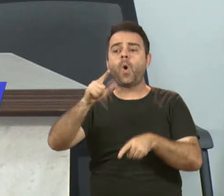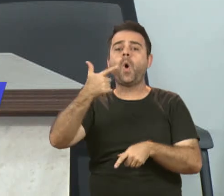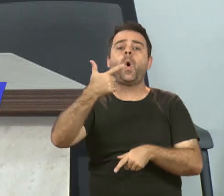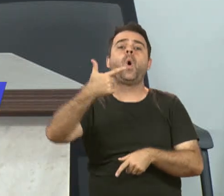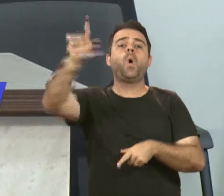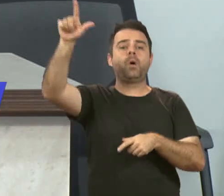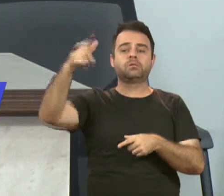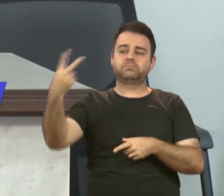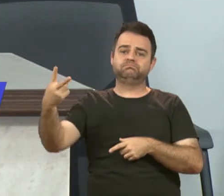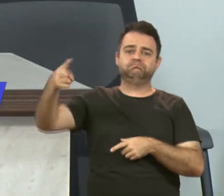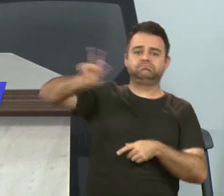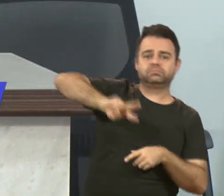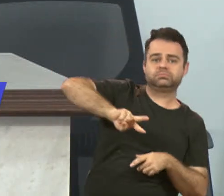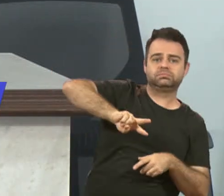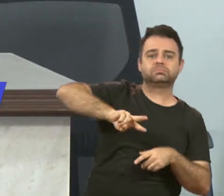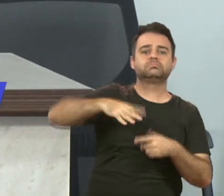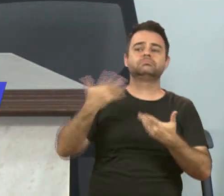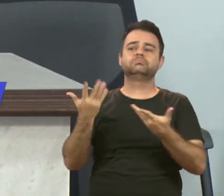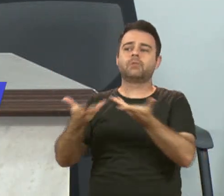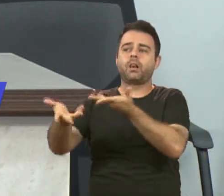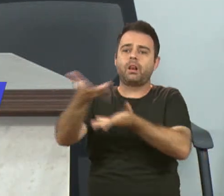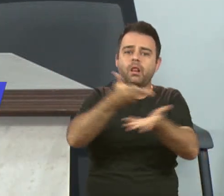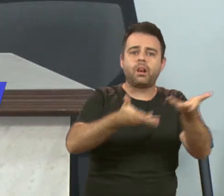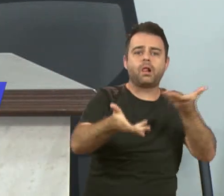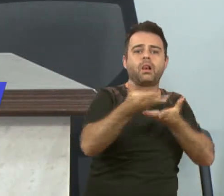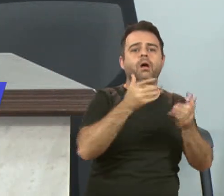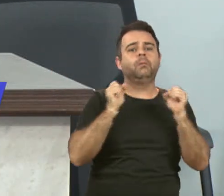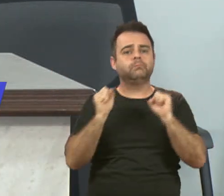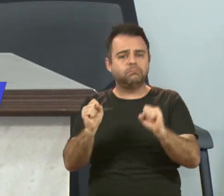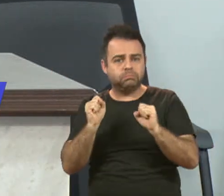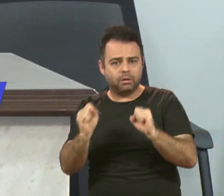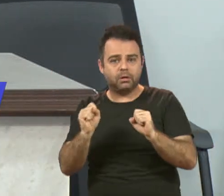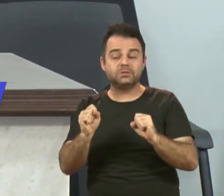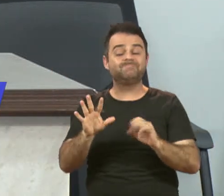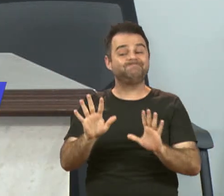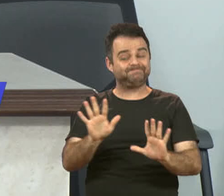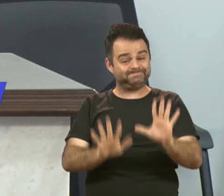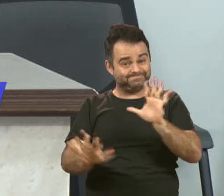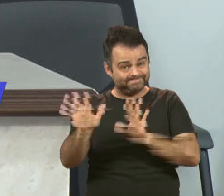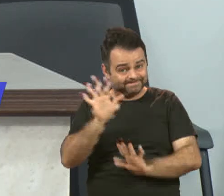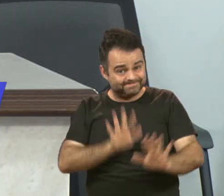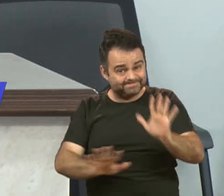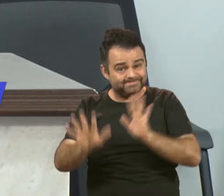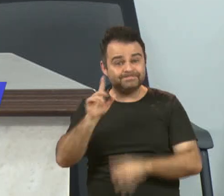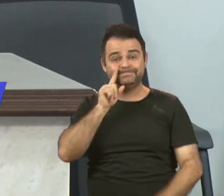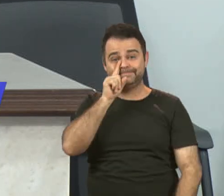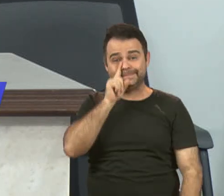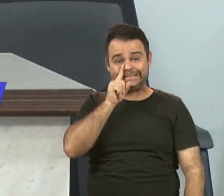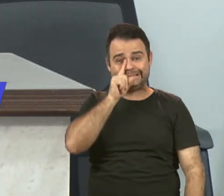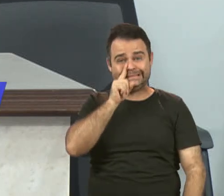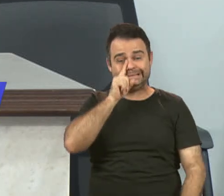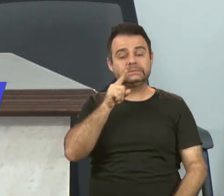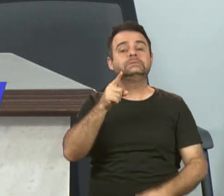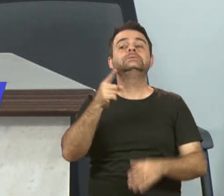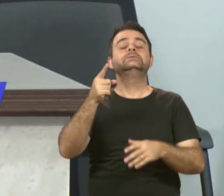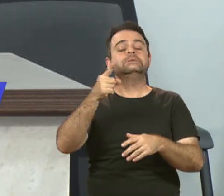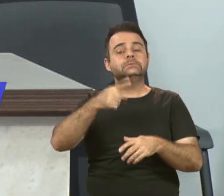de história constituída na cidade, é um perigo e precisa e requer